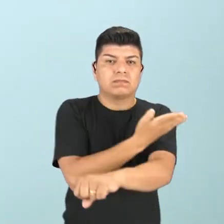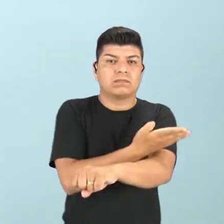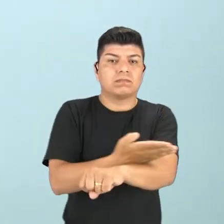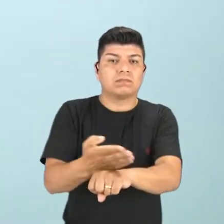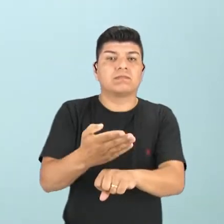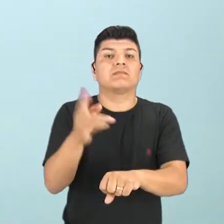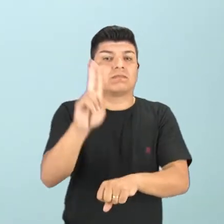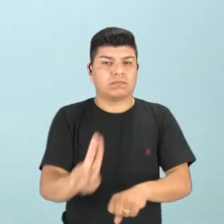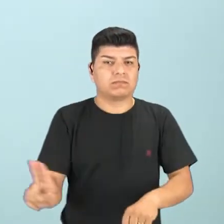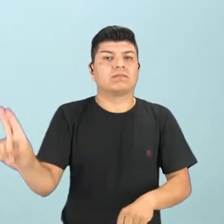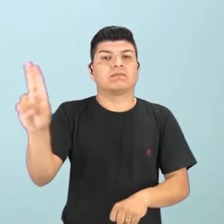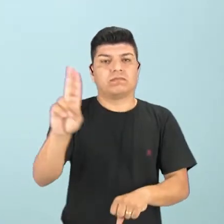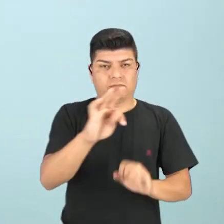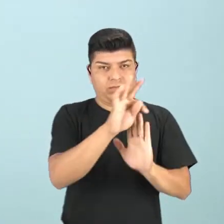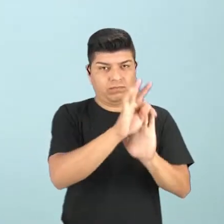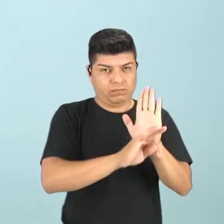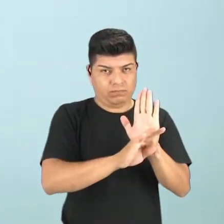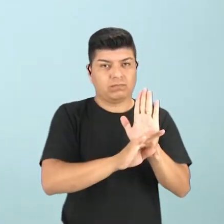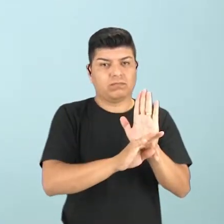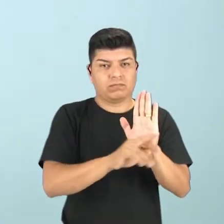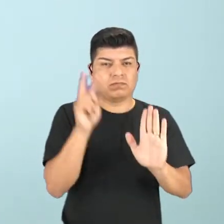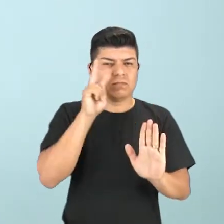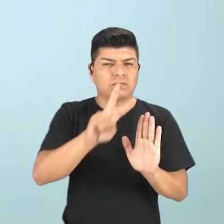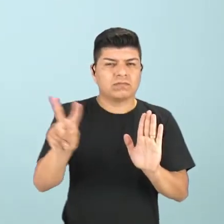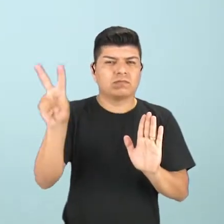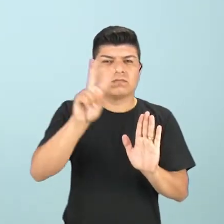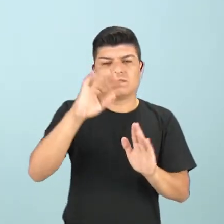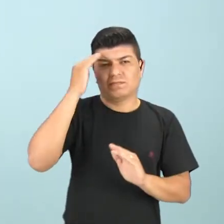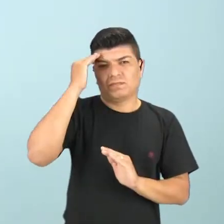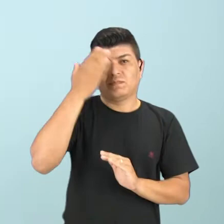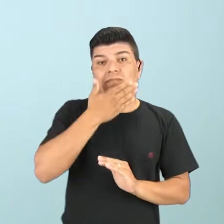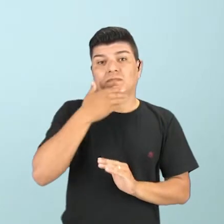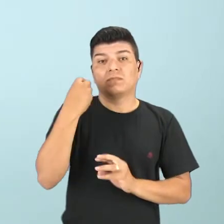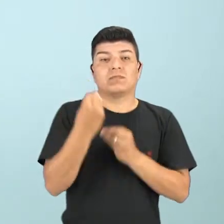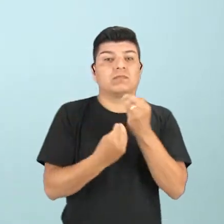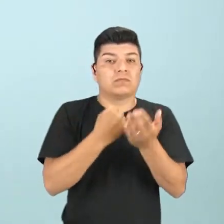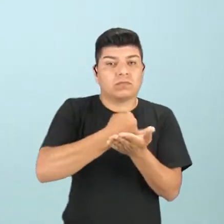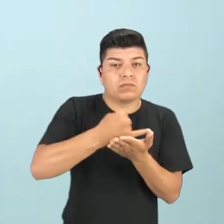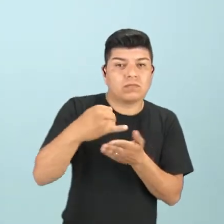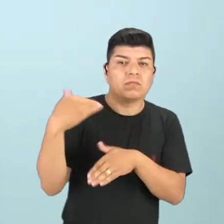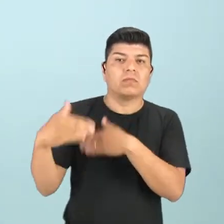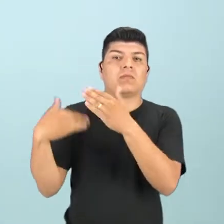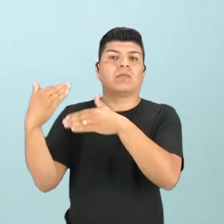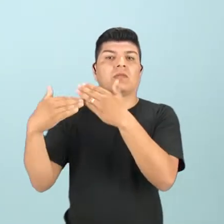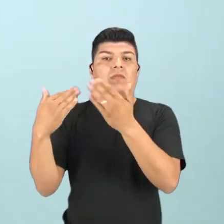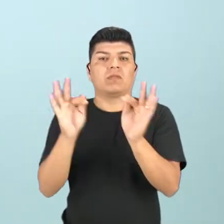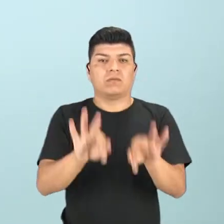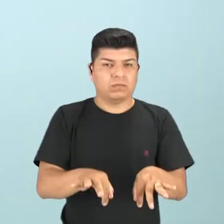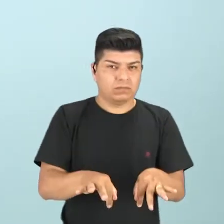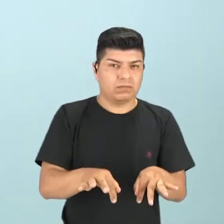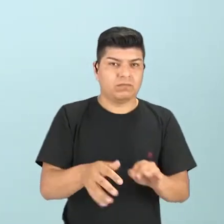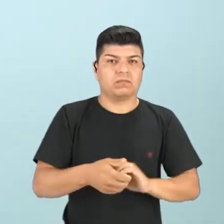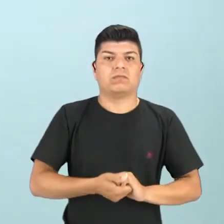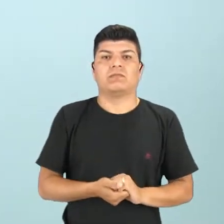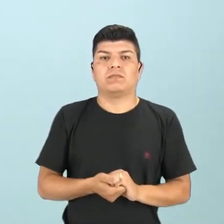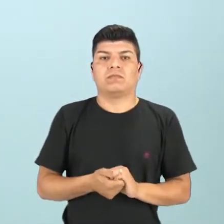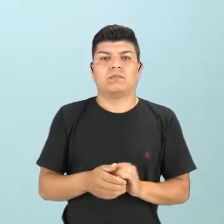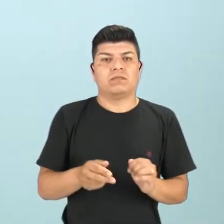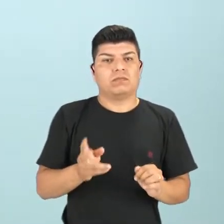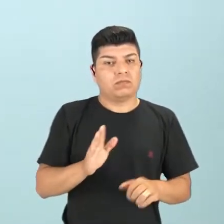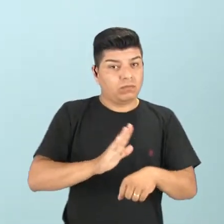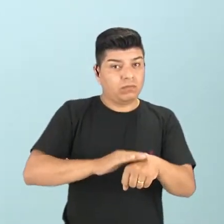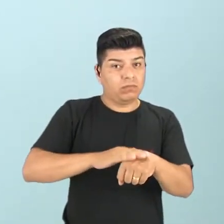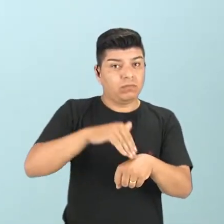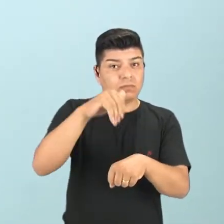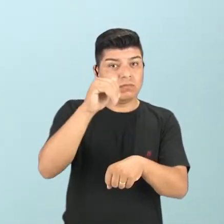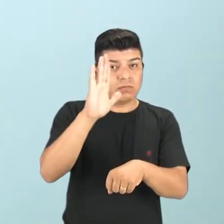a trabalhar com esse tipo de texto. Você vai visualizando, vai entendendo melhor o que é uma introdução, o que é desenvolvimento, o que é conclusão. Então, quanto mais